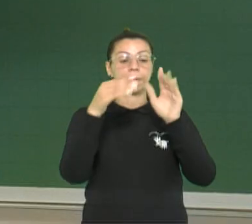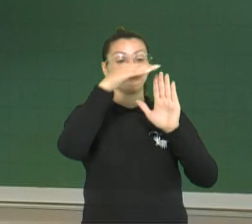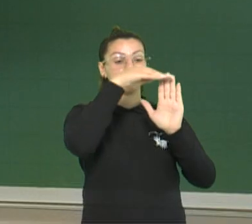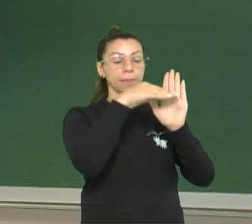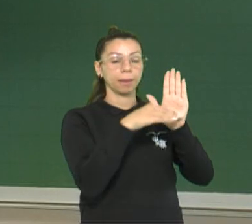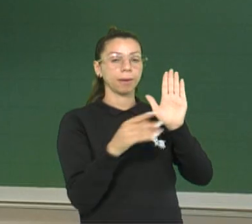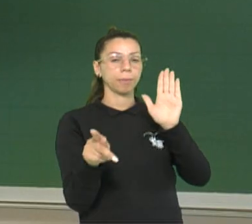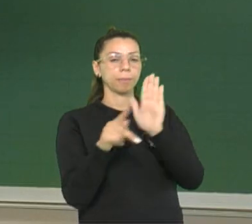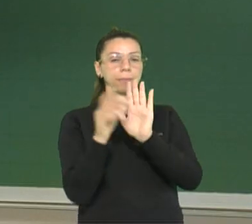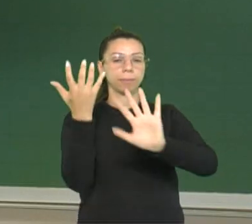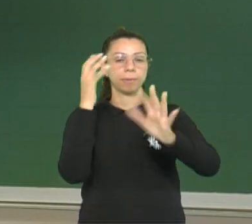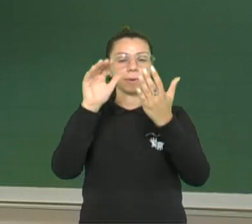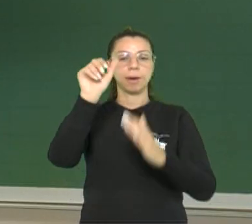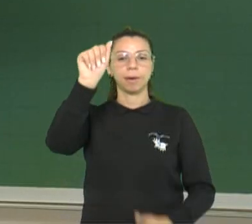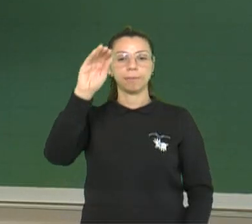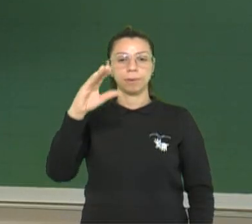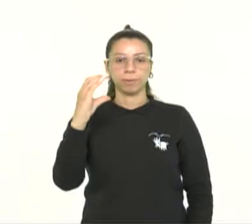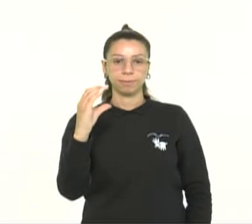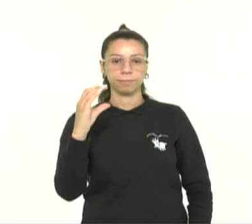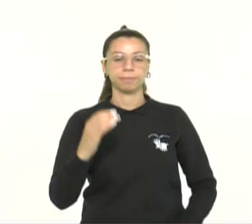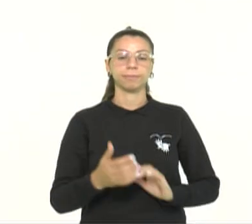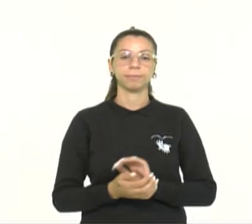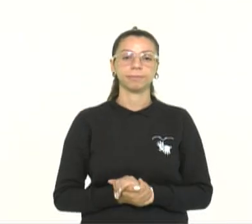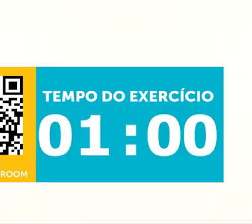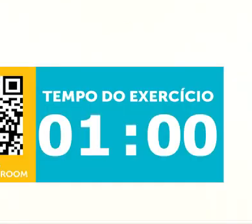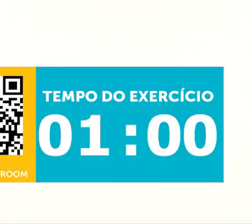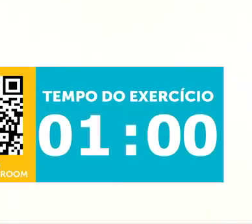Elementos climáticos, A, B ou C?